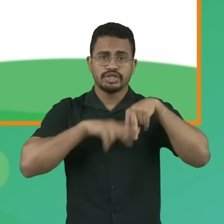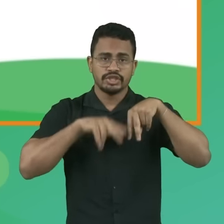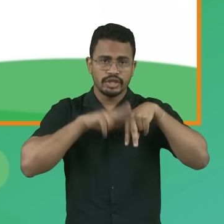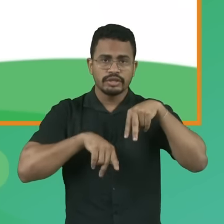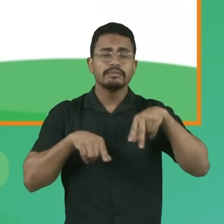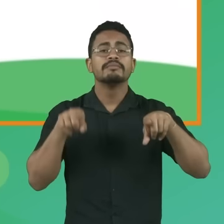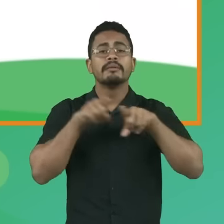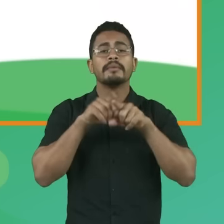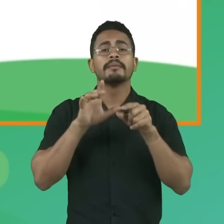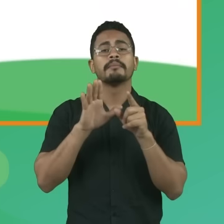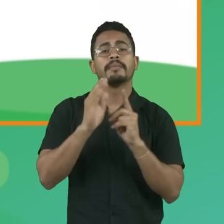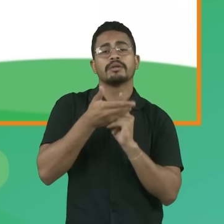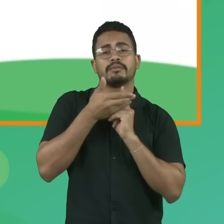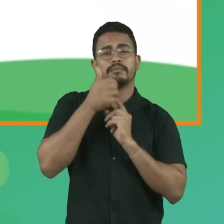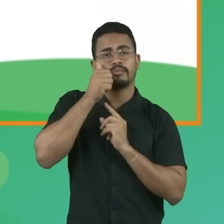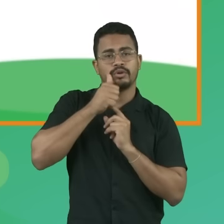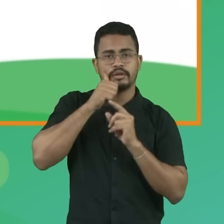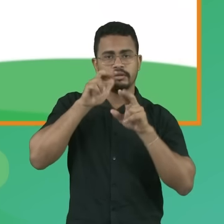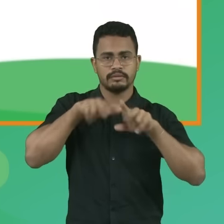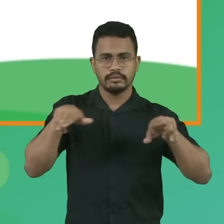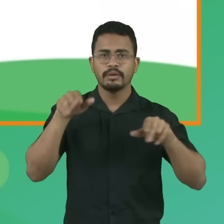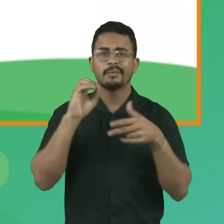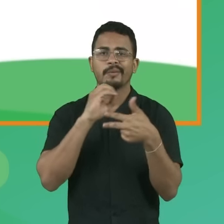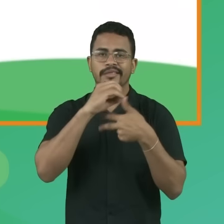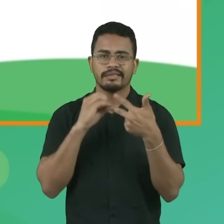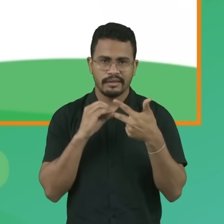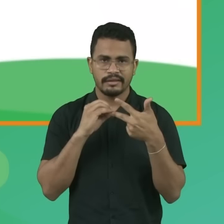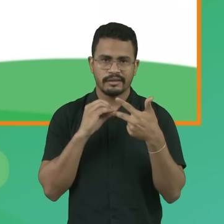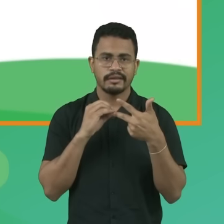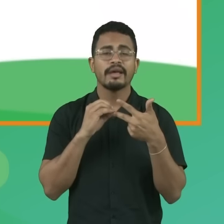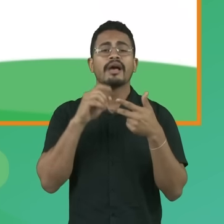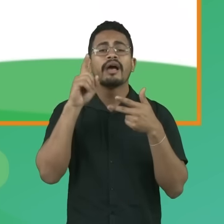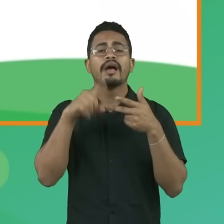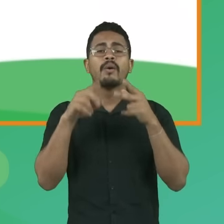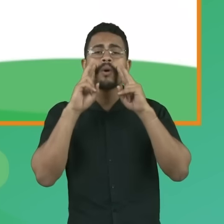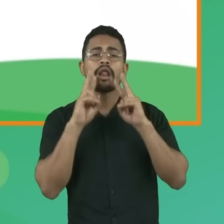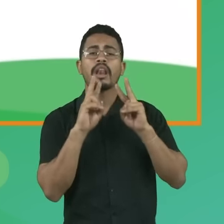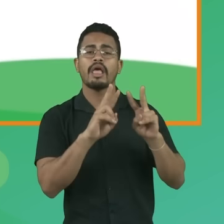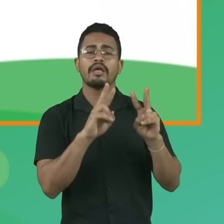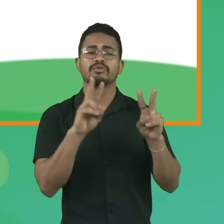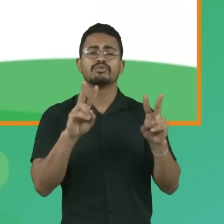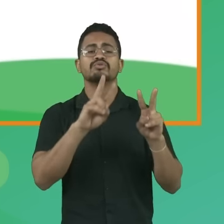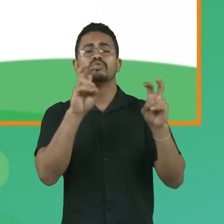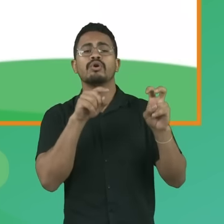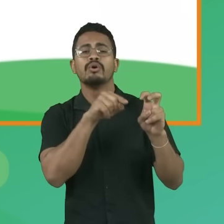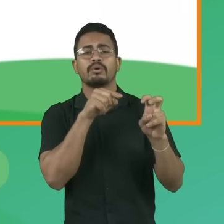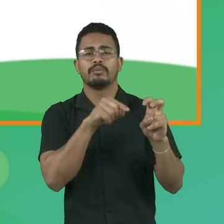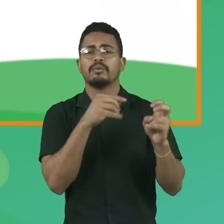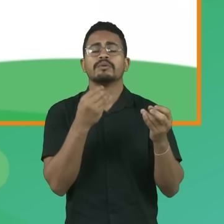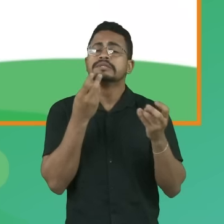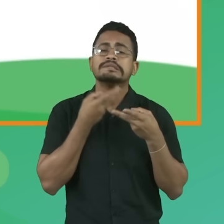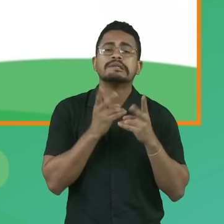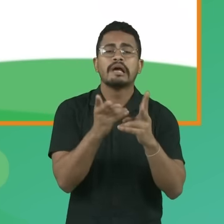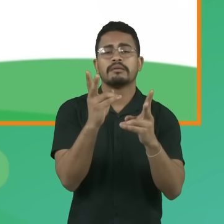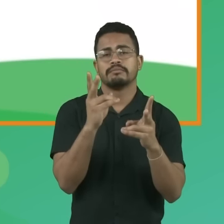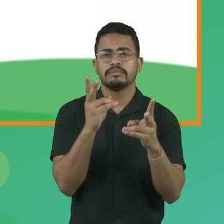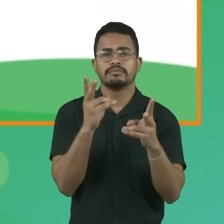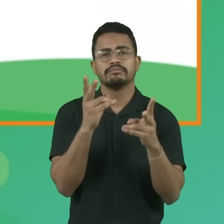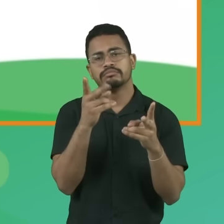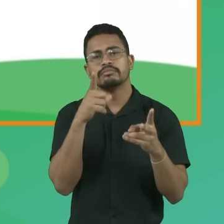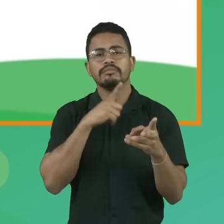Proteção às Mulheres no Enem, né? É um olhar sobre como essa temática sempre fez parte, né? Da